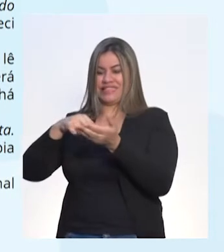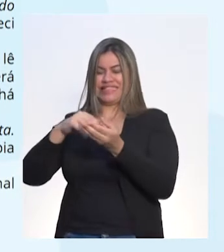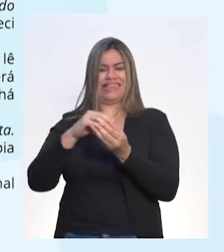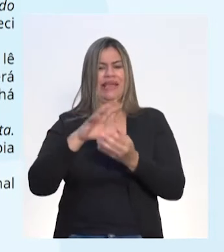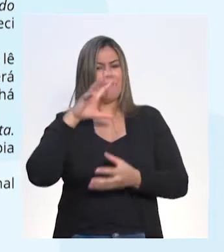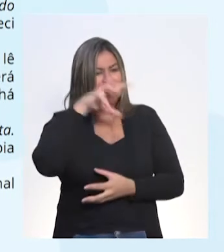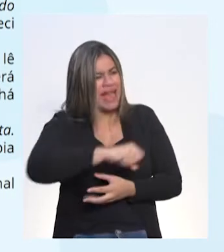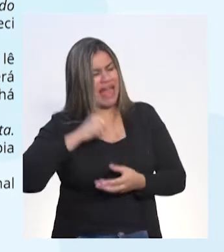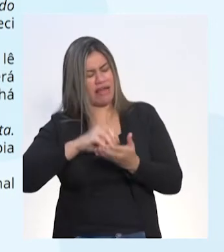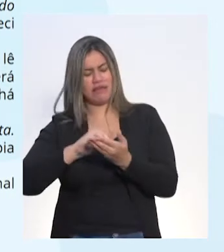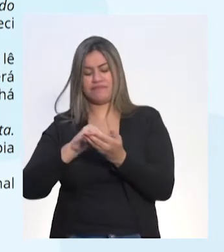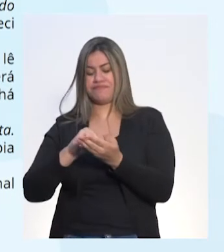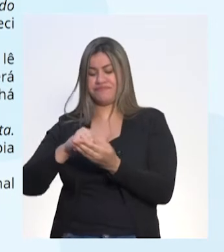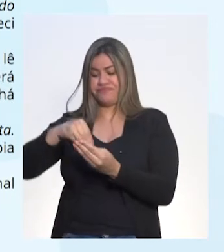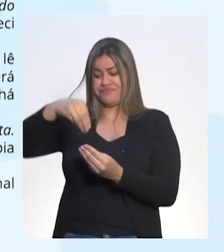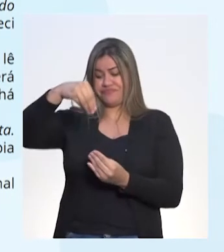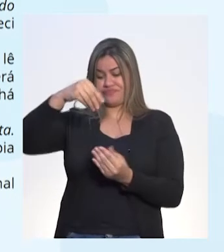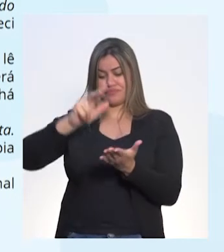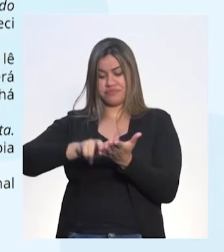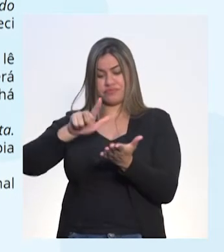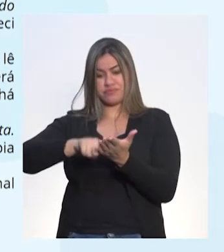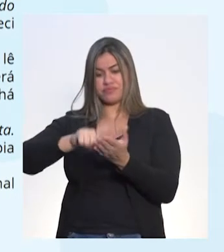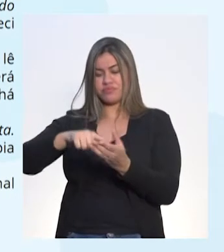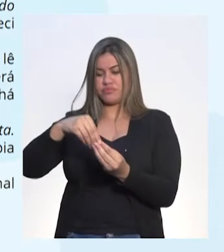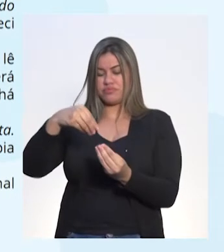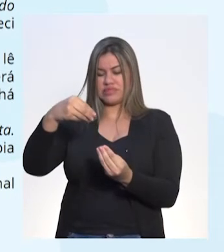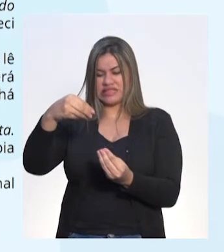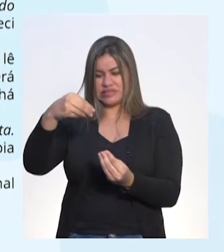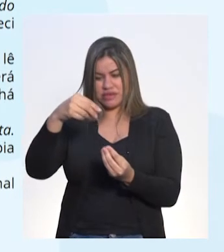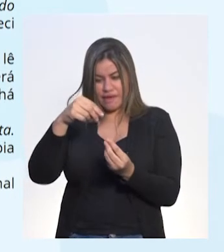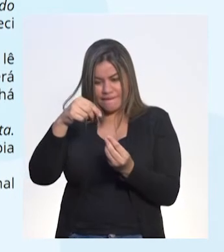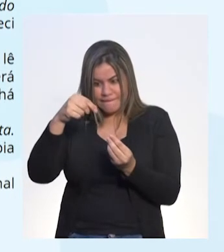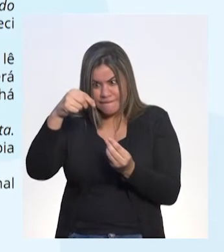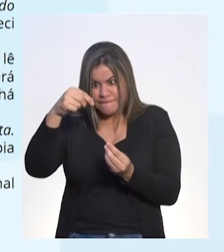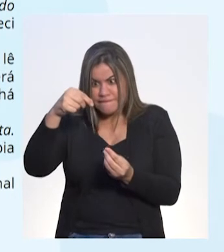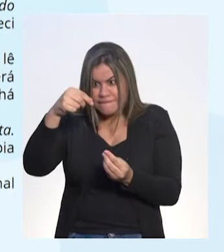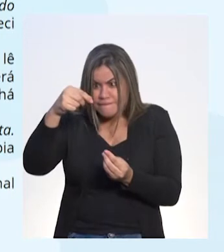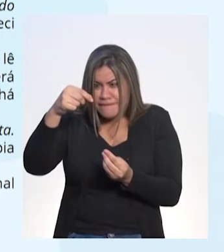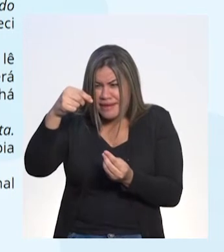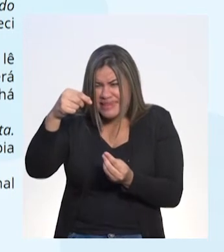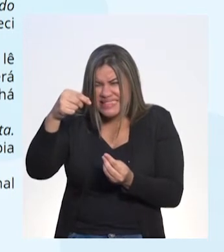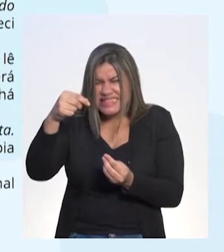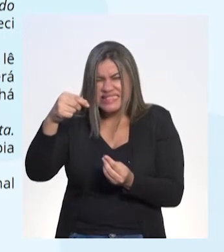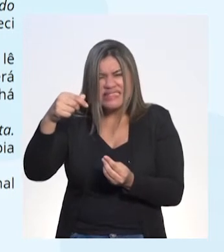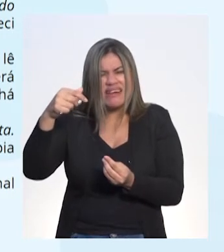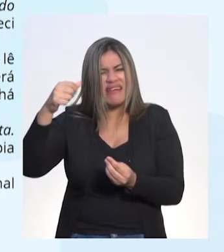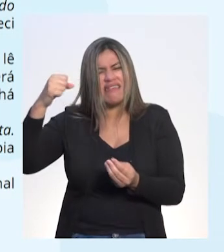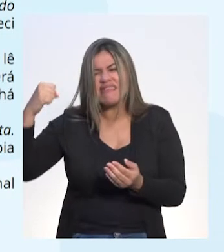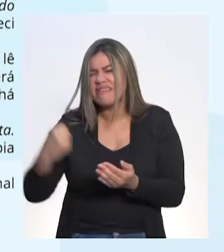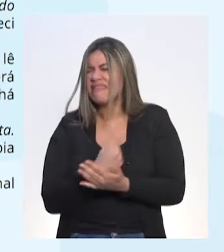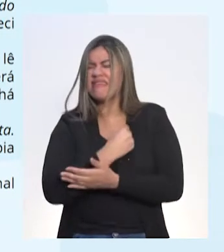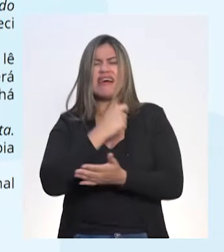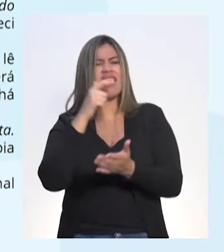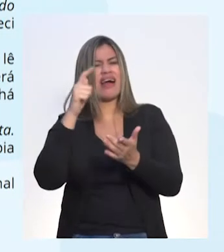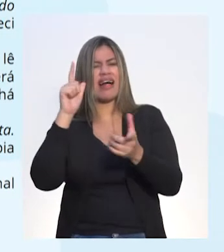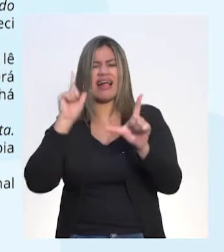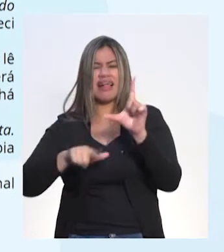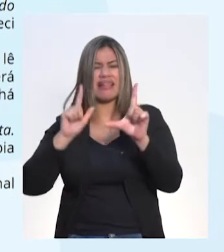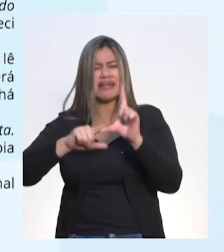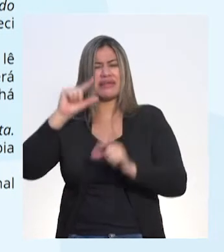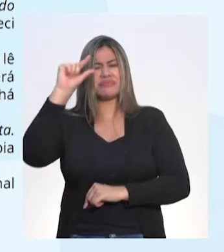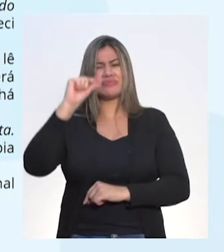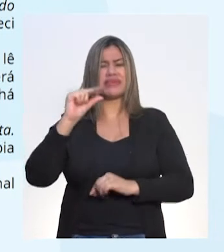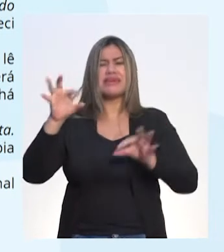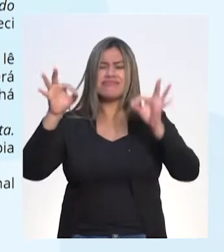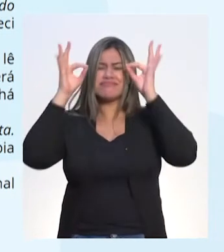dá isso aqui. Tira a carta do envelope e aperta bem os olhos para ler. Droga, a letra está muito pequena e